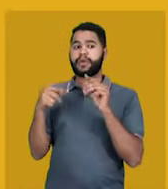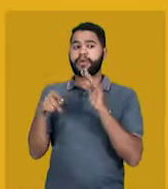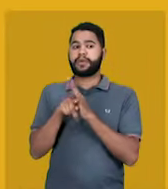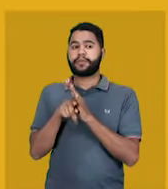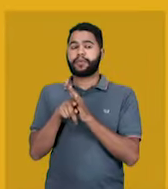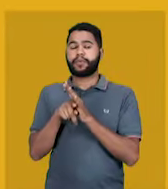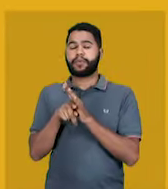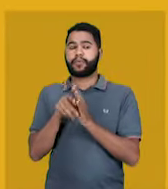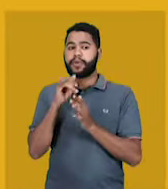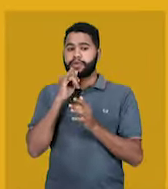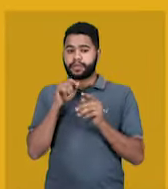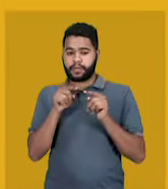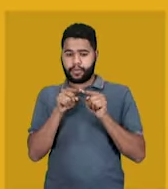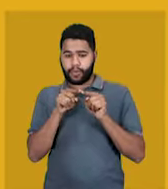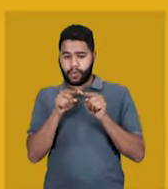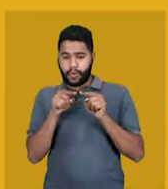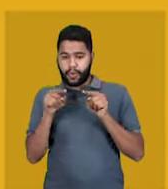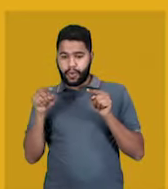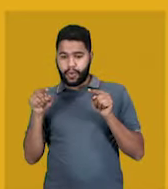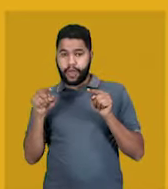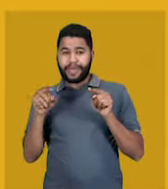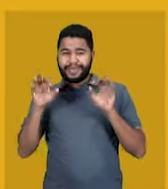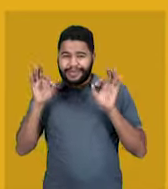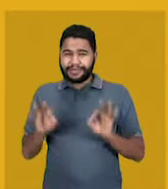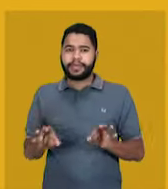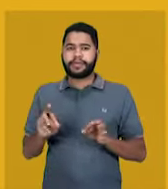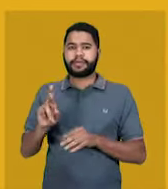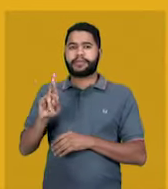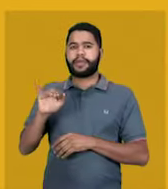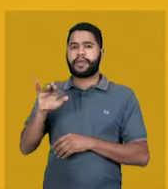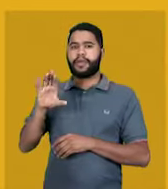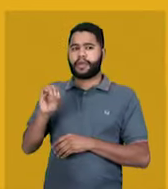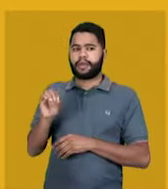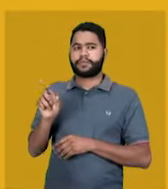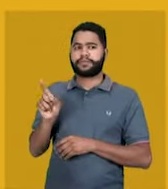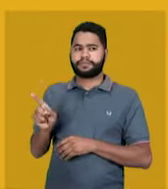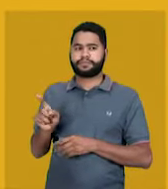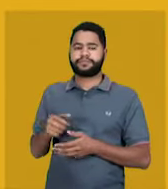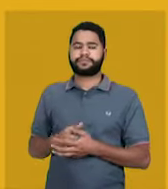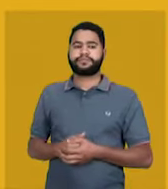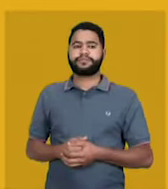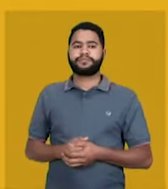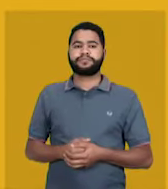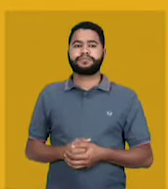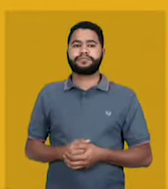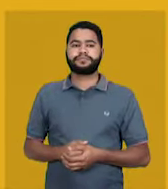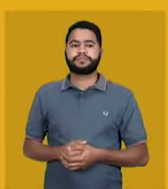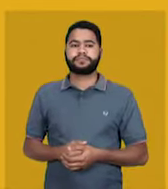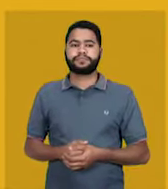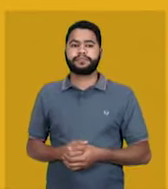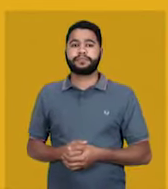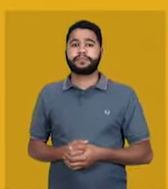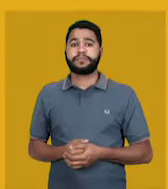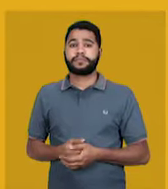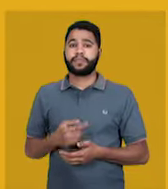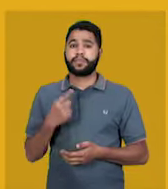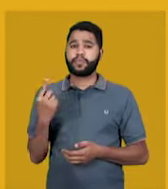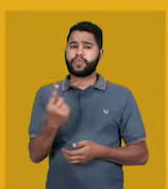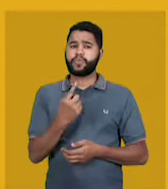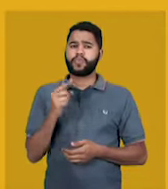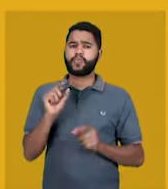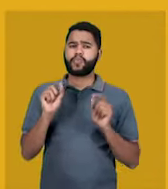medida, exatamente a medida do raio dessa circunferência. Então, nós falamos o